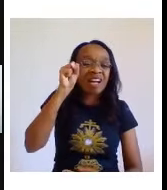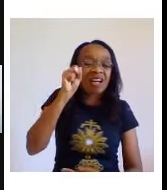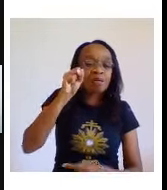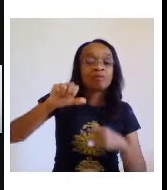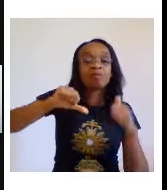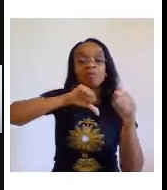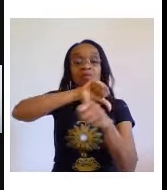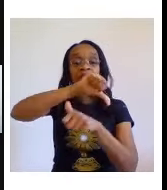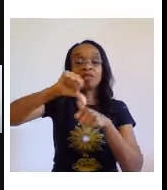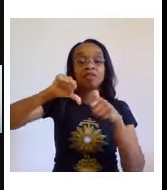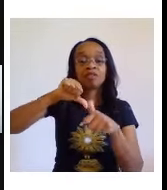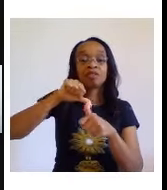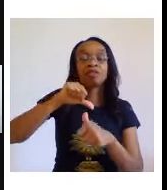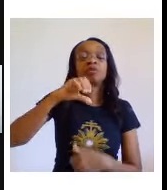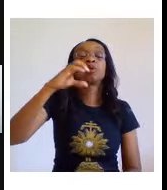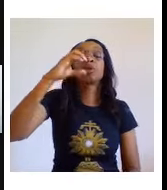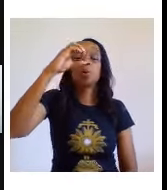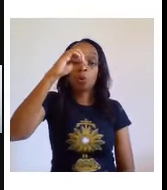está